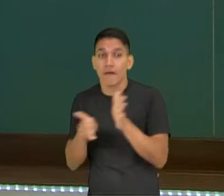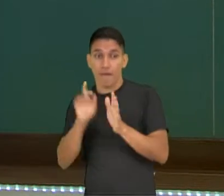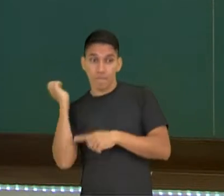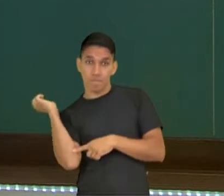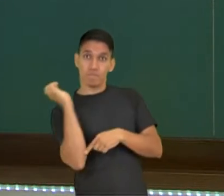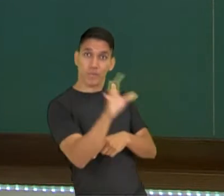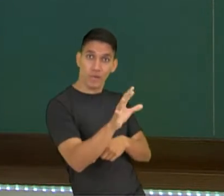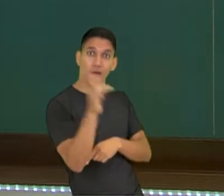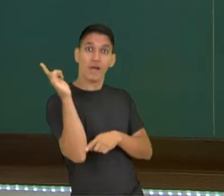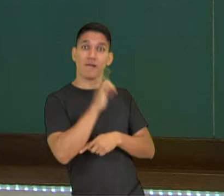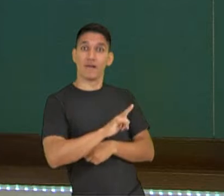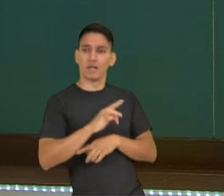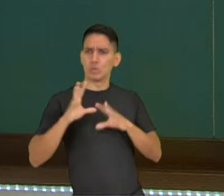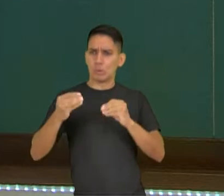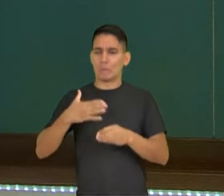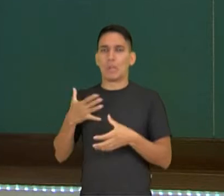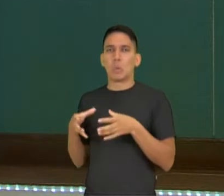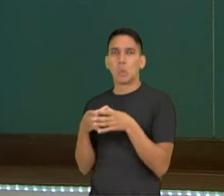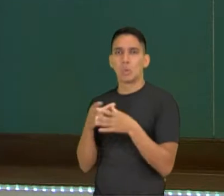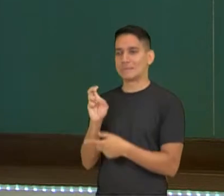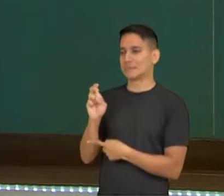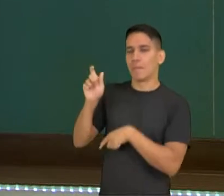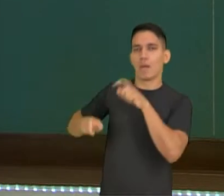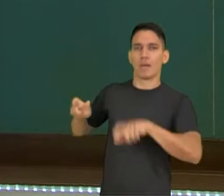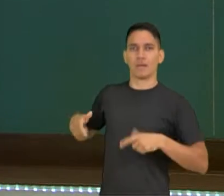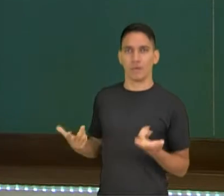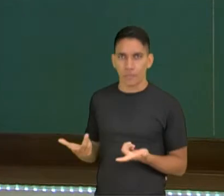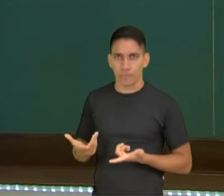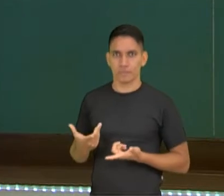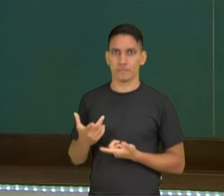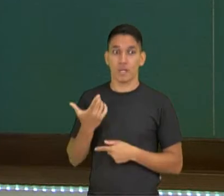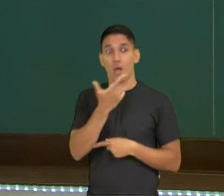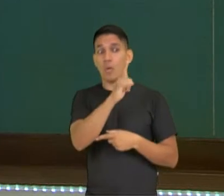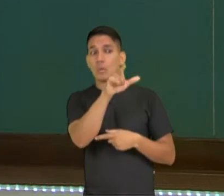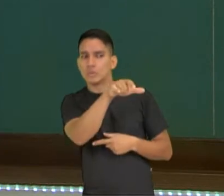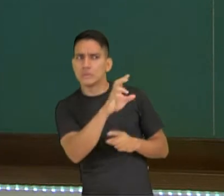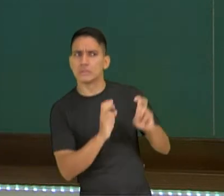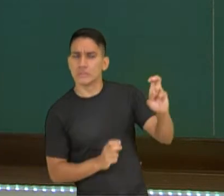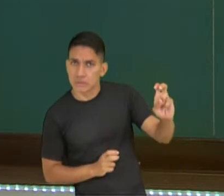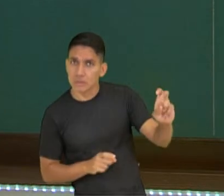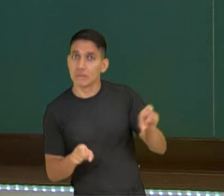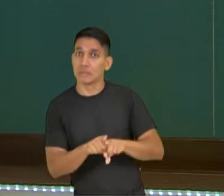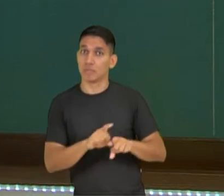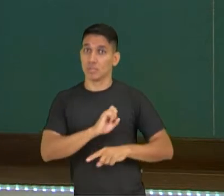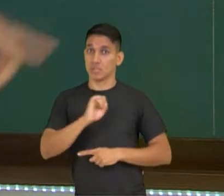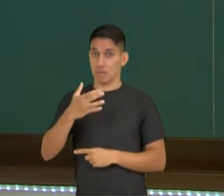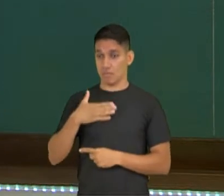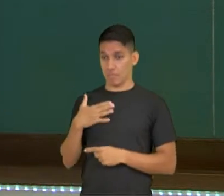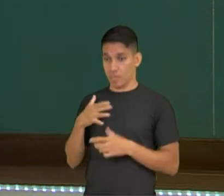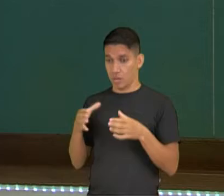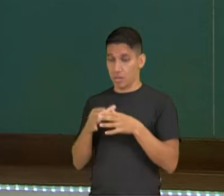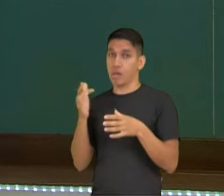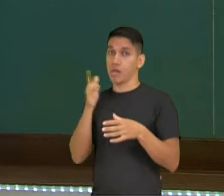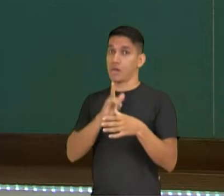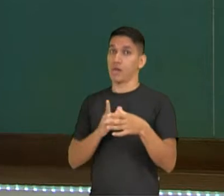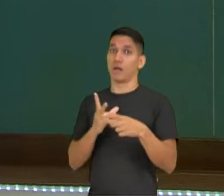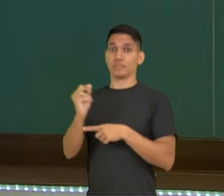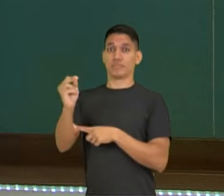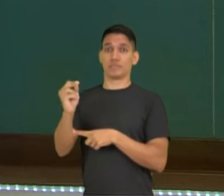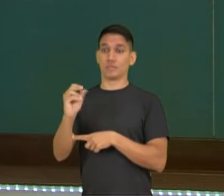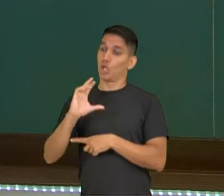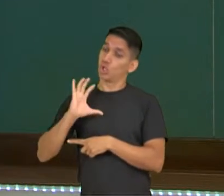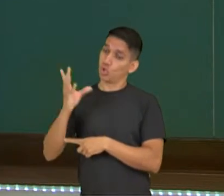todo mundo, meu time tem 5 pessoas, minha equipe tem 5 pessoas, a outra equipe tem 5. Para minha equipe ganhar, todos do meu time têm que fazer